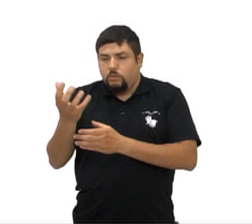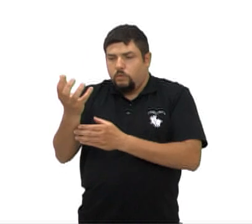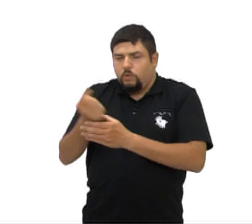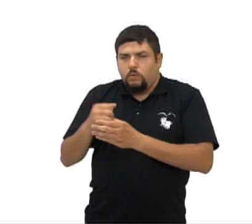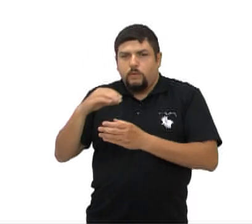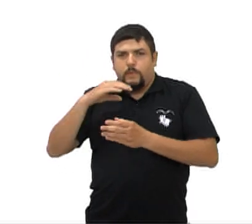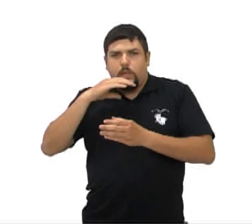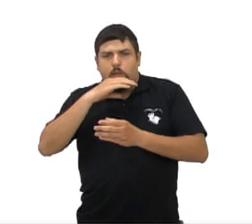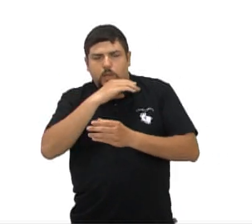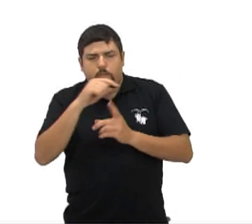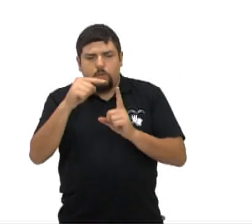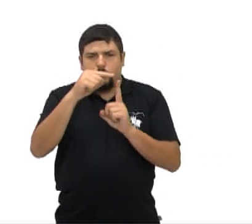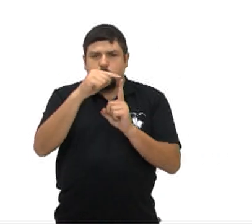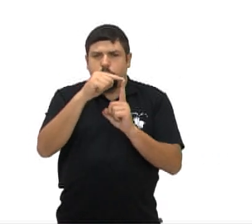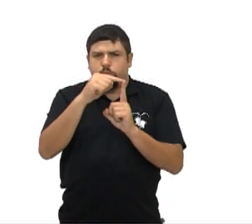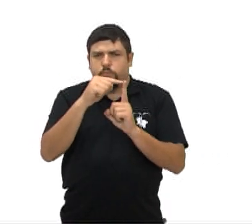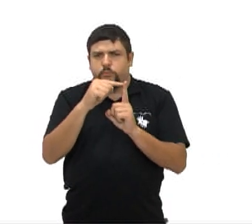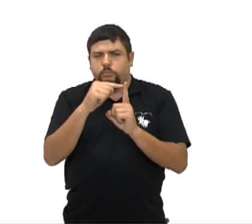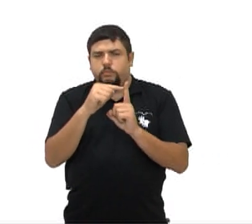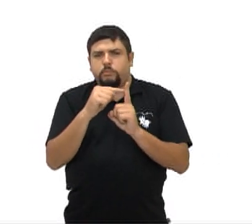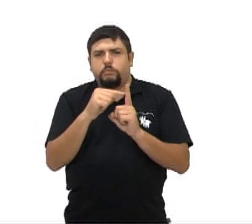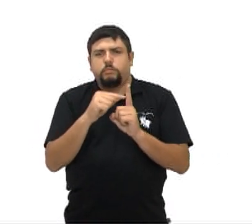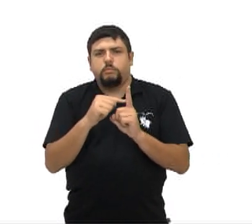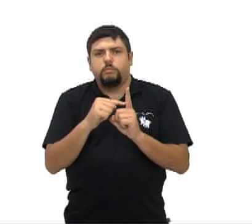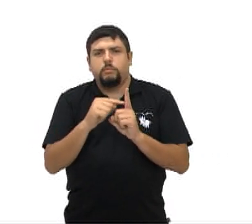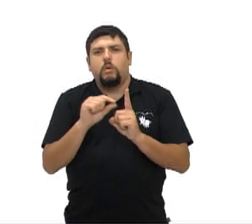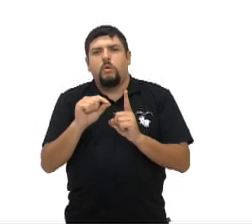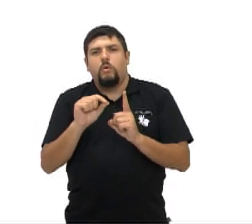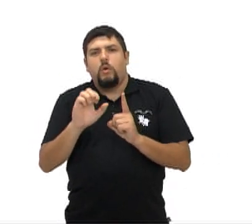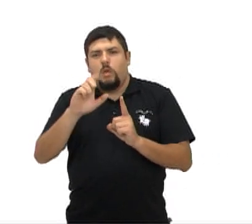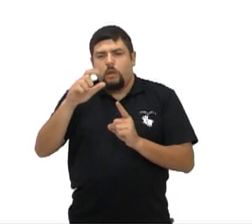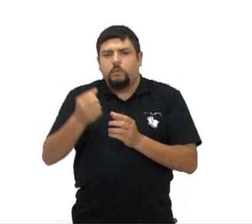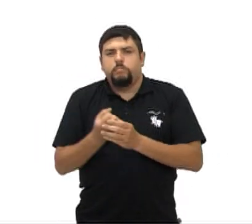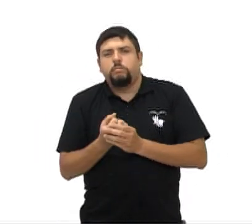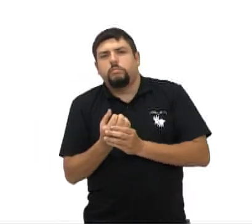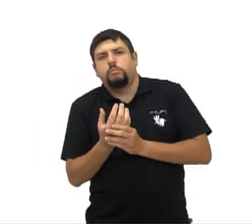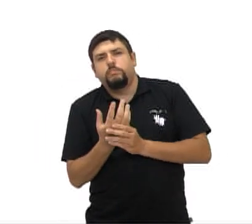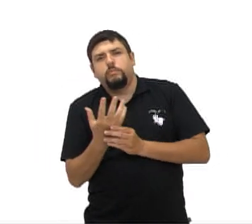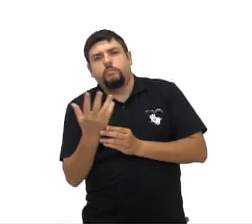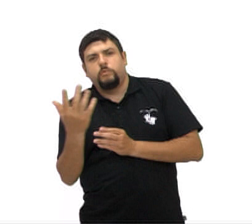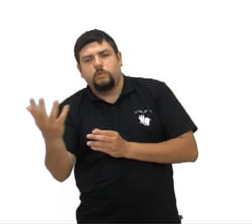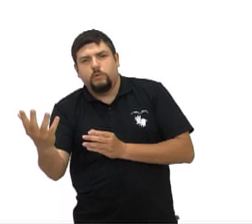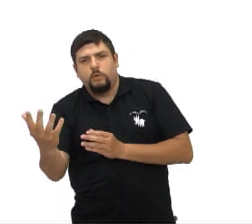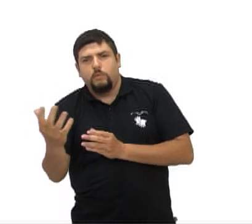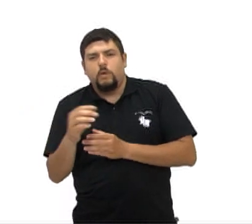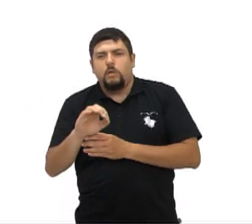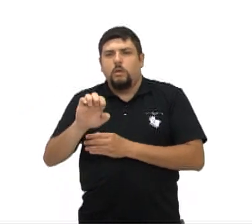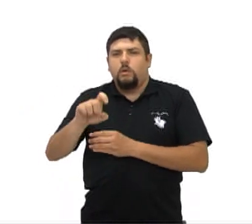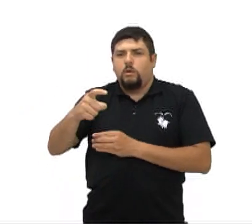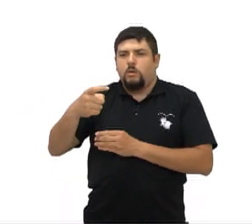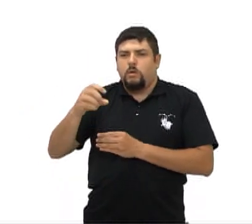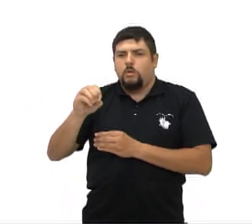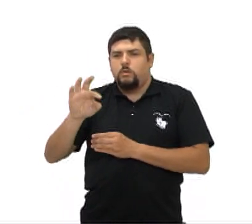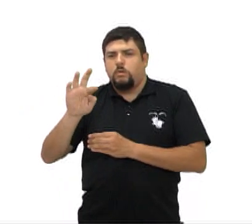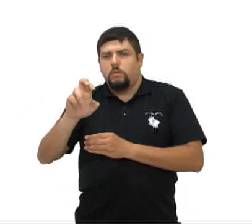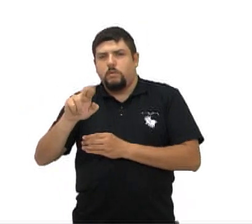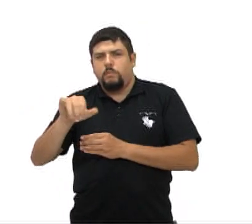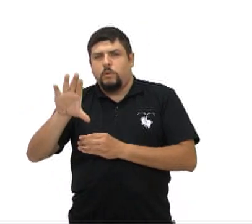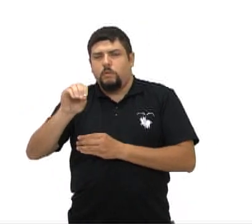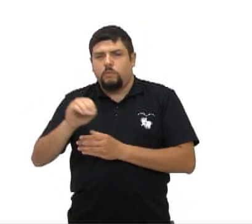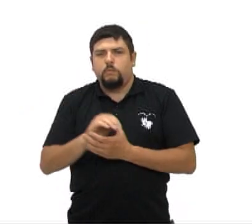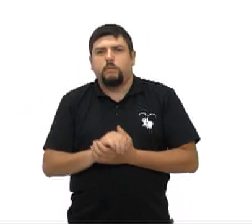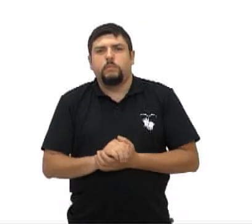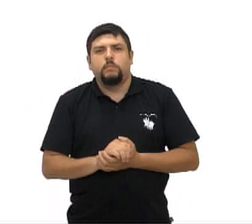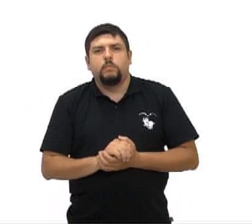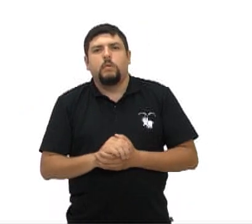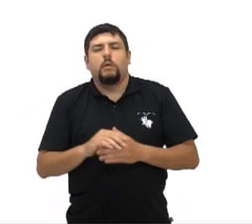diminuição da temperatura desloca o equilíbrio no sentido exotérmico, ou seja, o sentido que repõe o calor retirado.